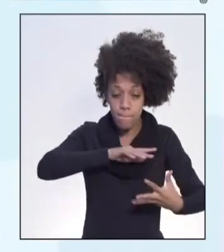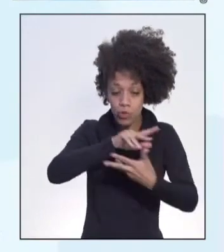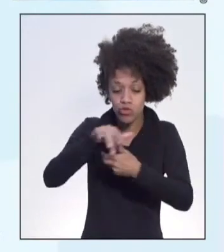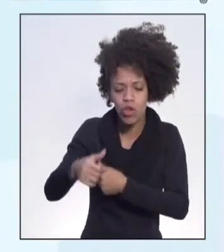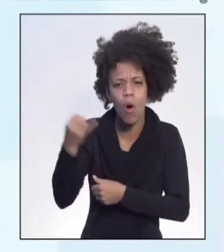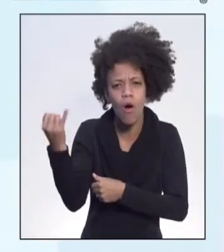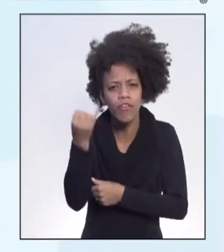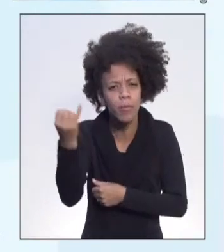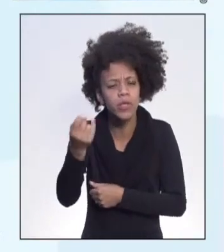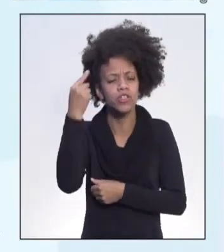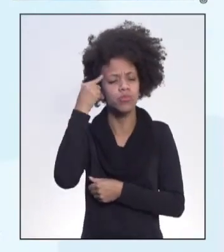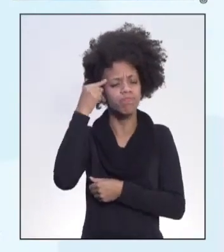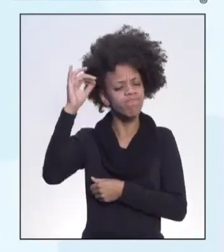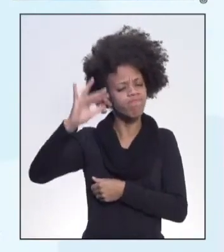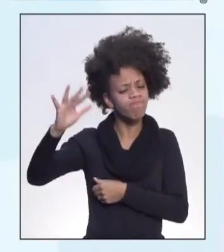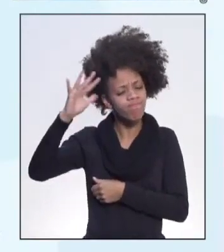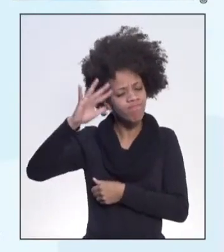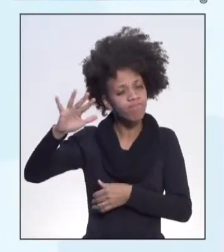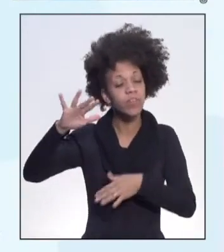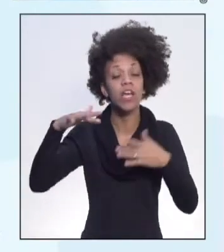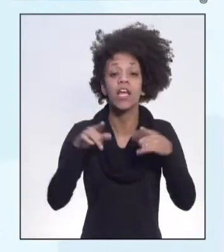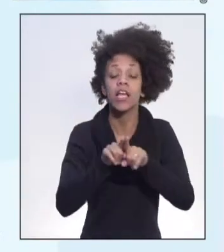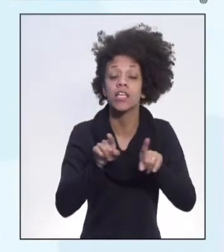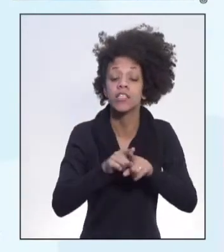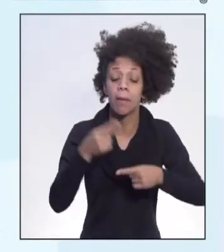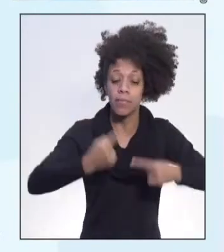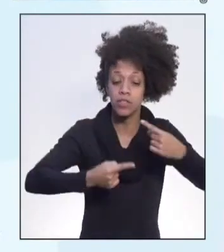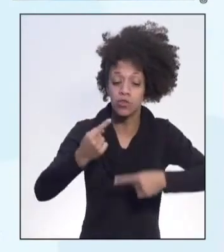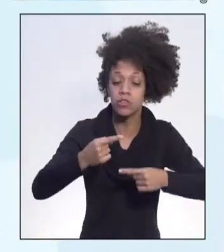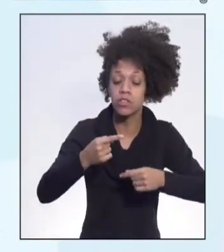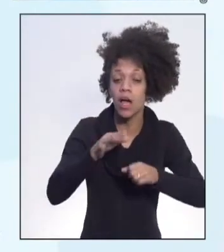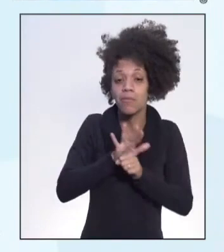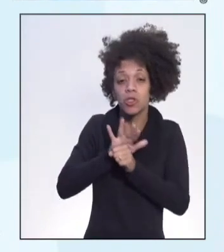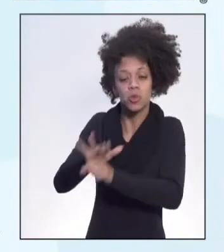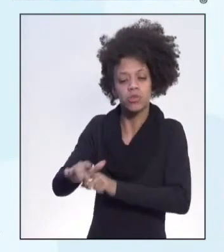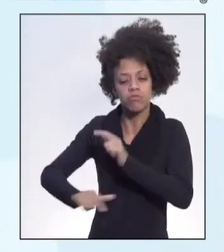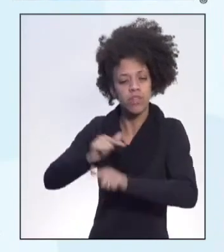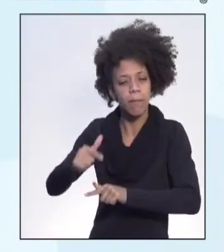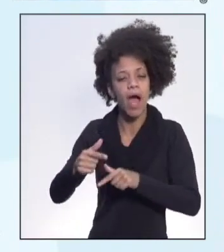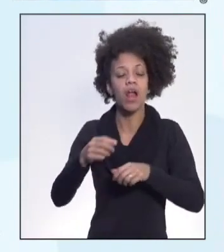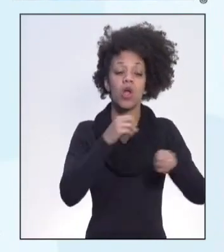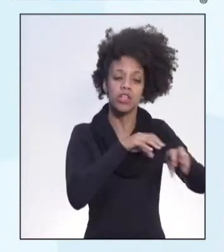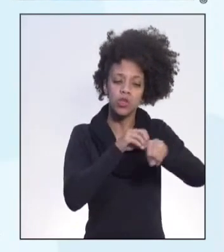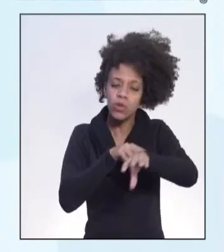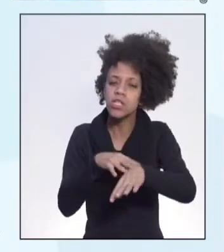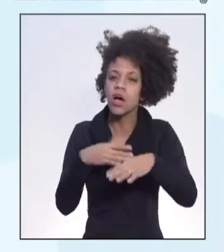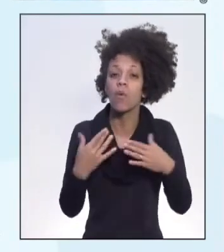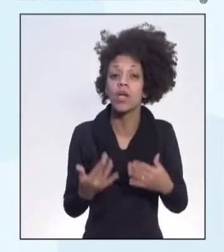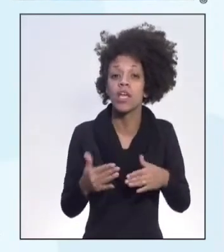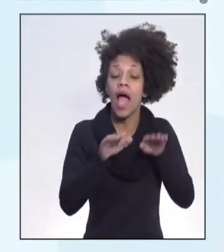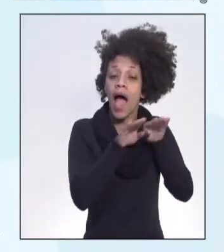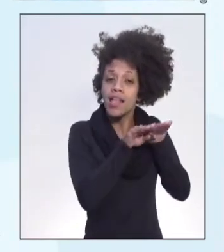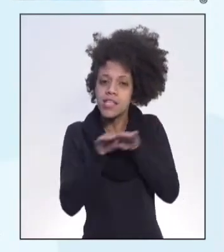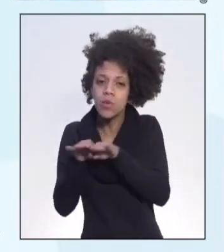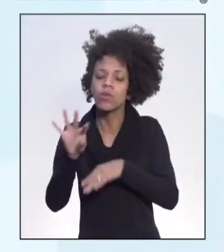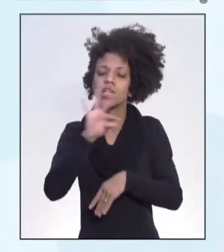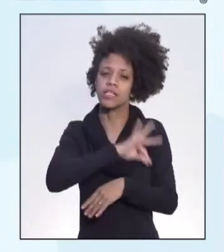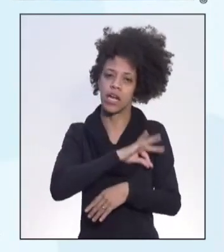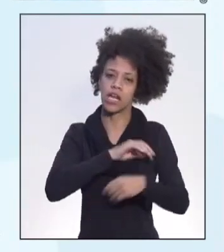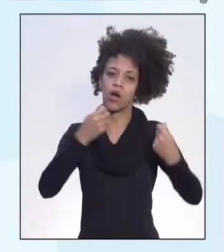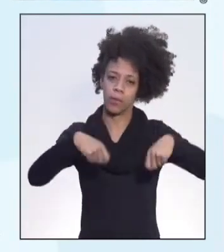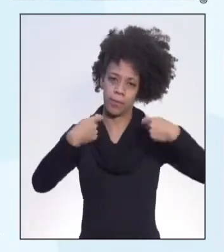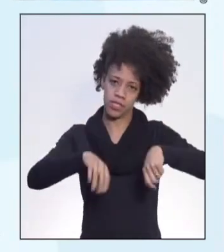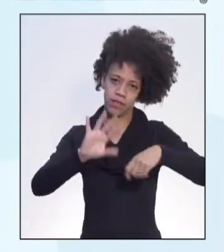refletir internacionalmente sobre a questão das exclusões das mulheres no trabalho, na educação, a igualdade salarial, que ainda